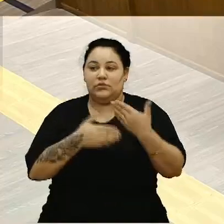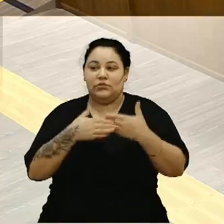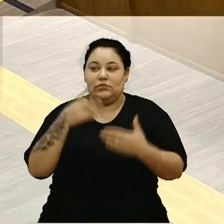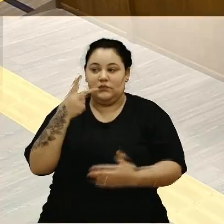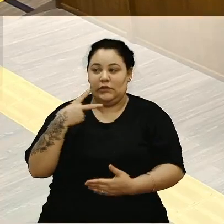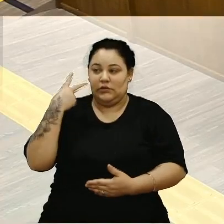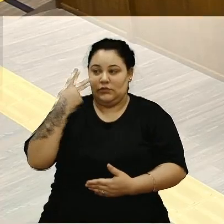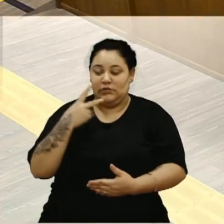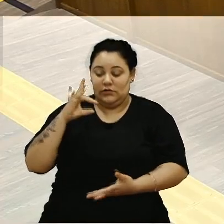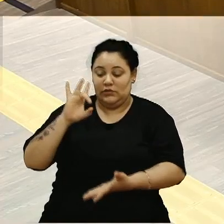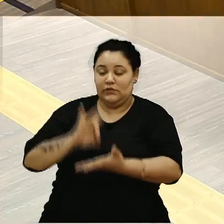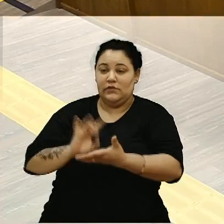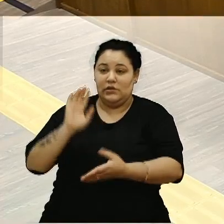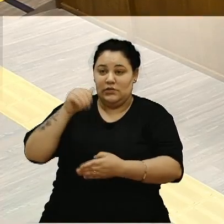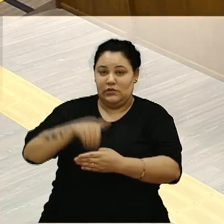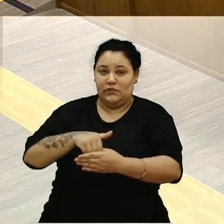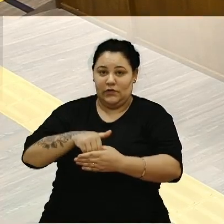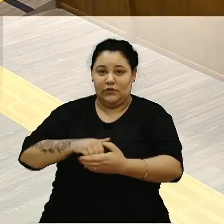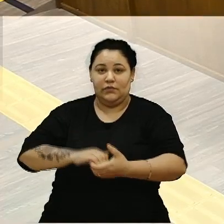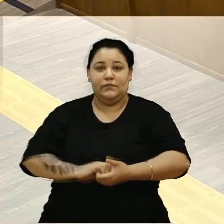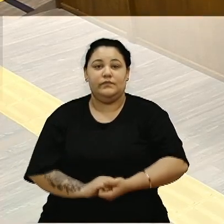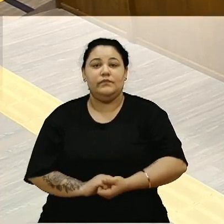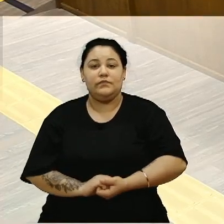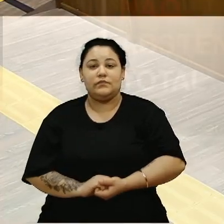e registrem seus